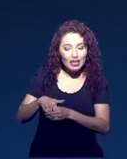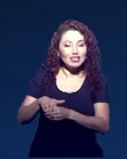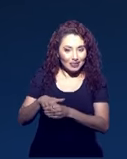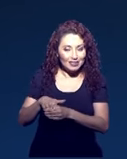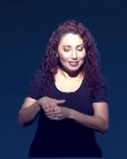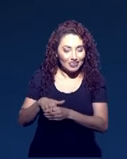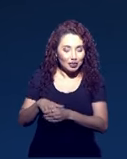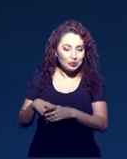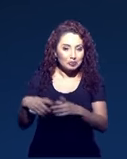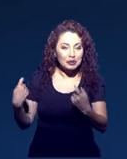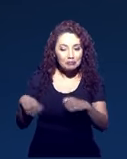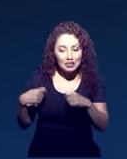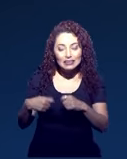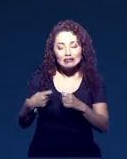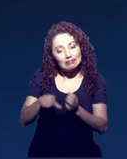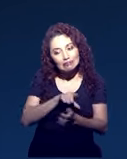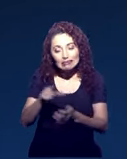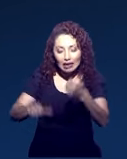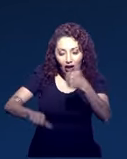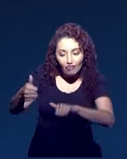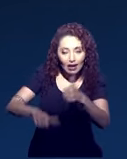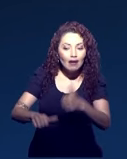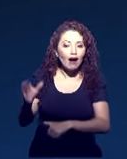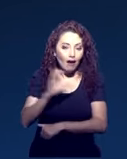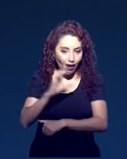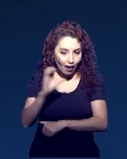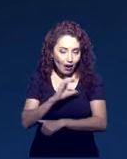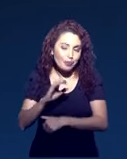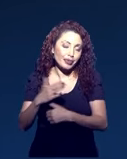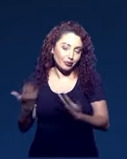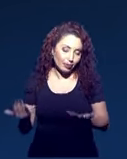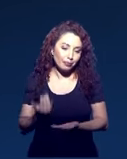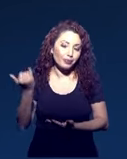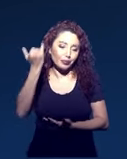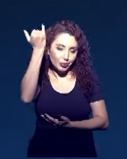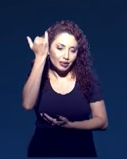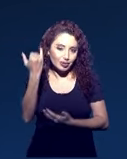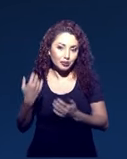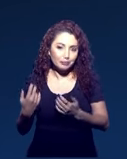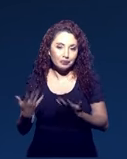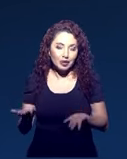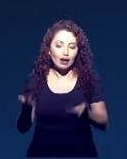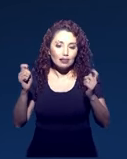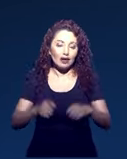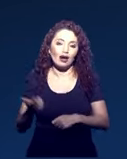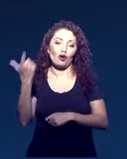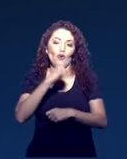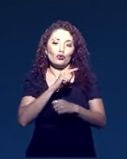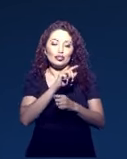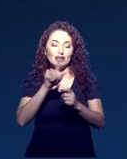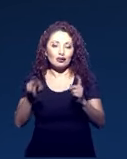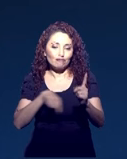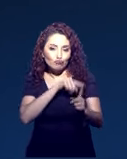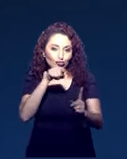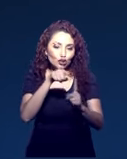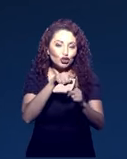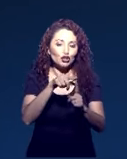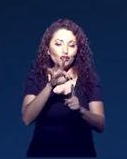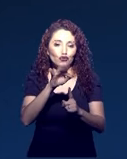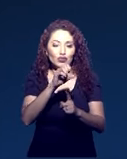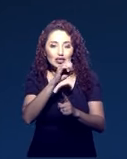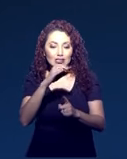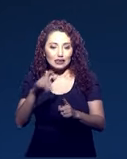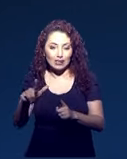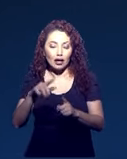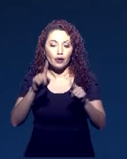eh ser examinadas bem logo né que são muito importantes ali pro cumprimento da Meta fiscal uma delas é a taxação